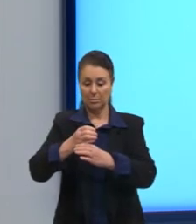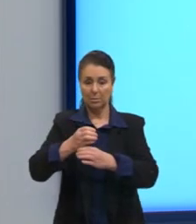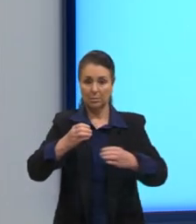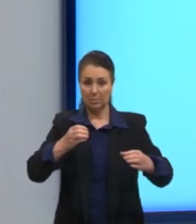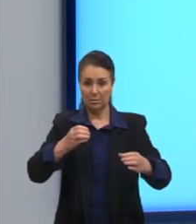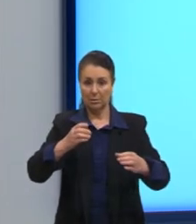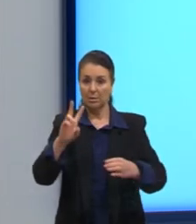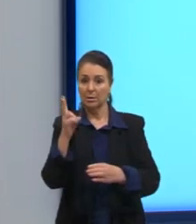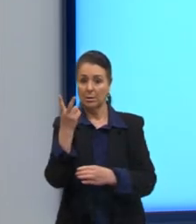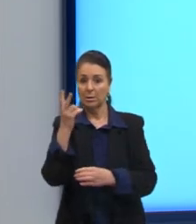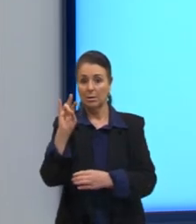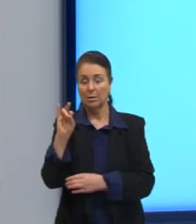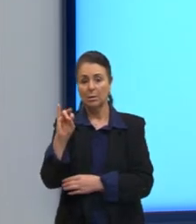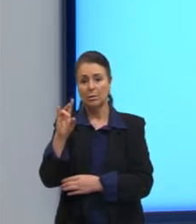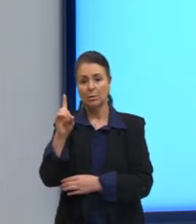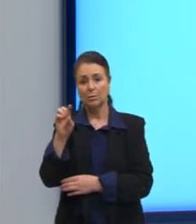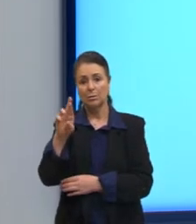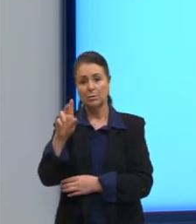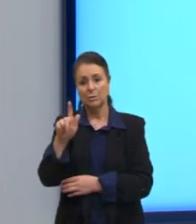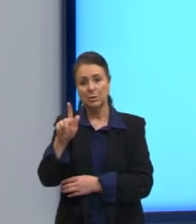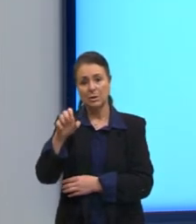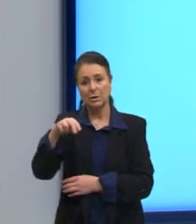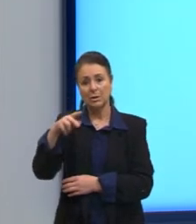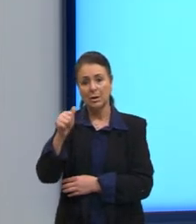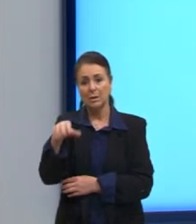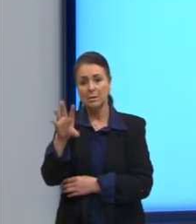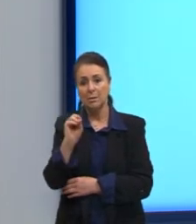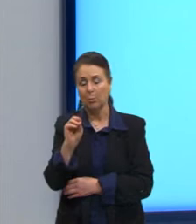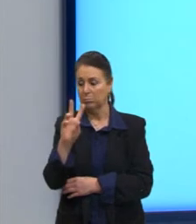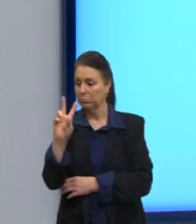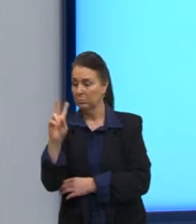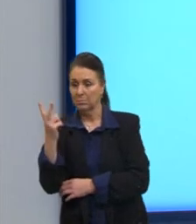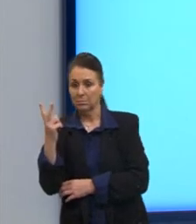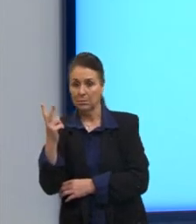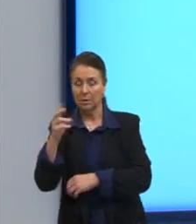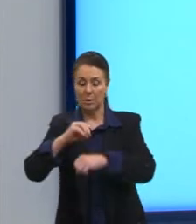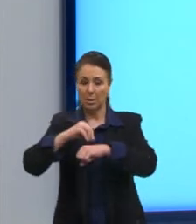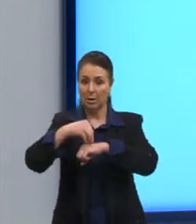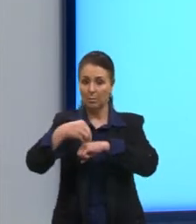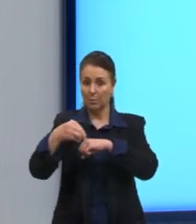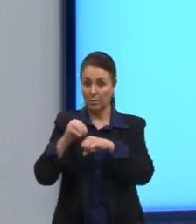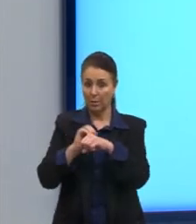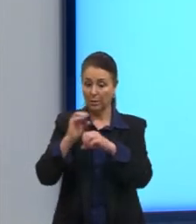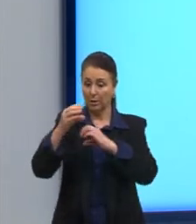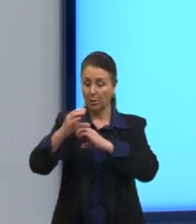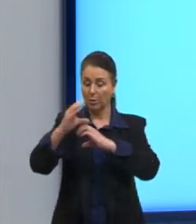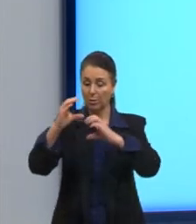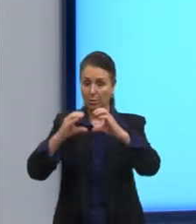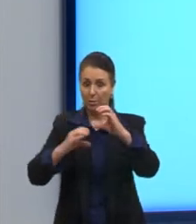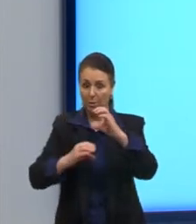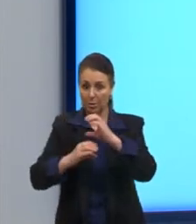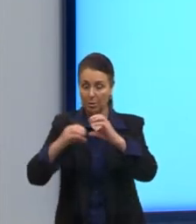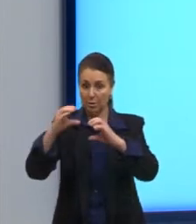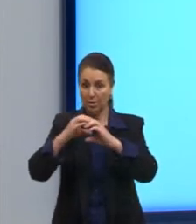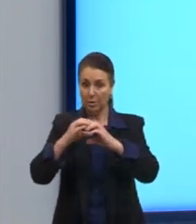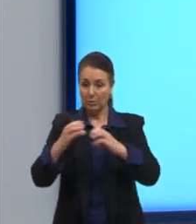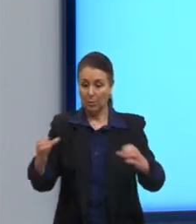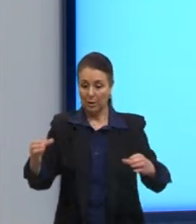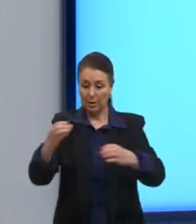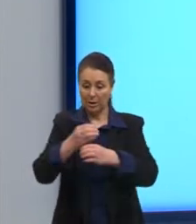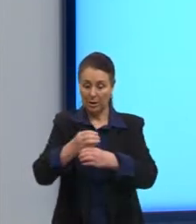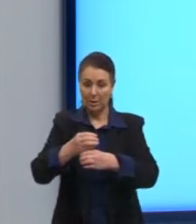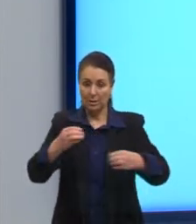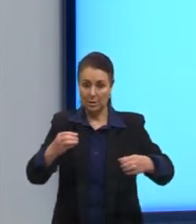é um hidrogênio né então nessa reação a molécula orgânica né o composto orgânico vai reagir com